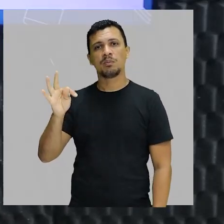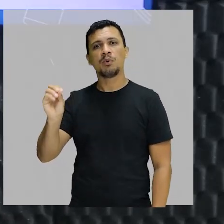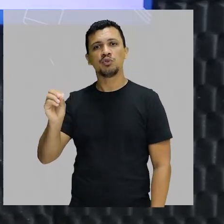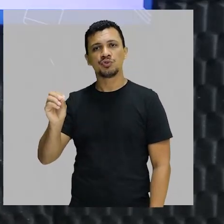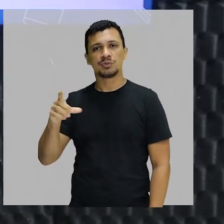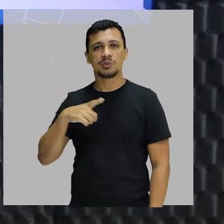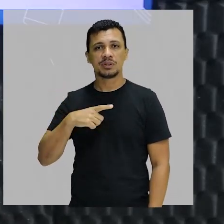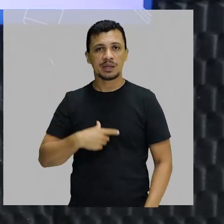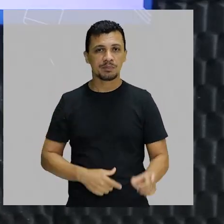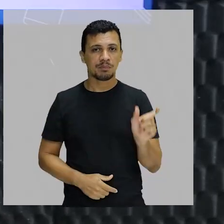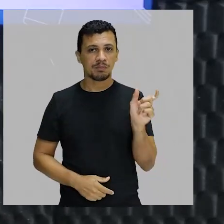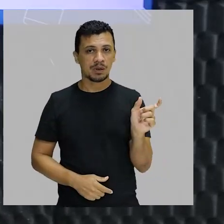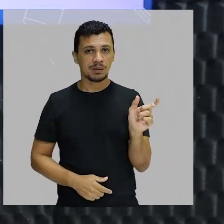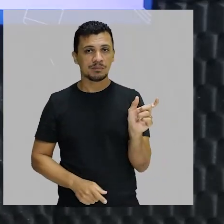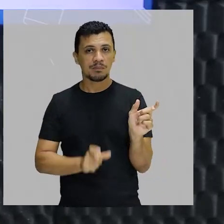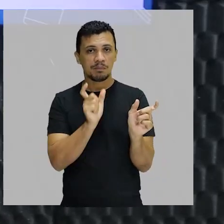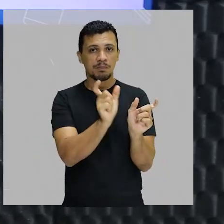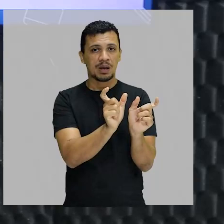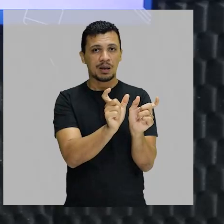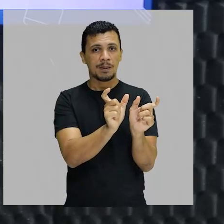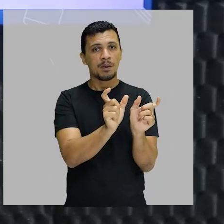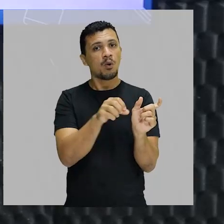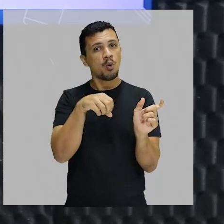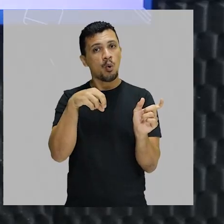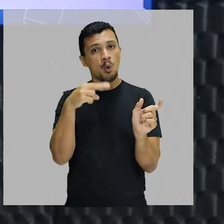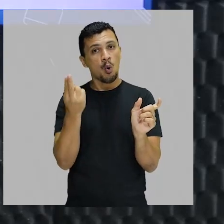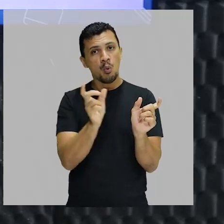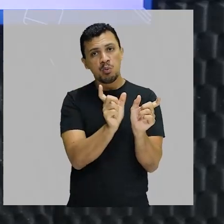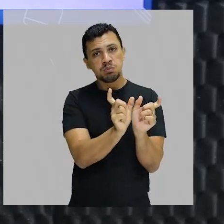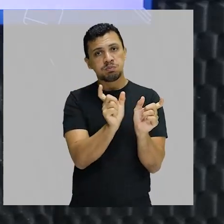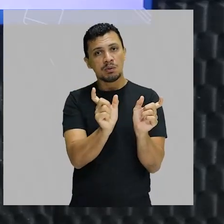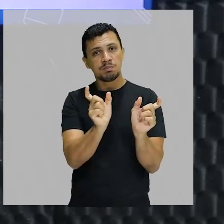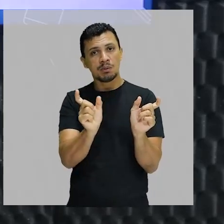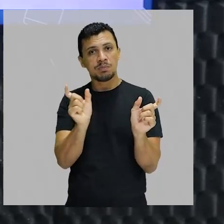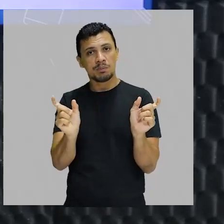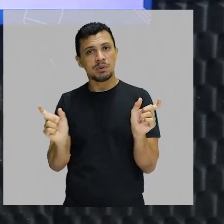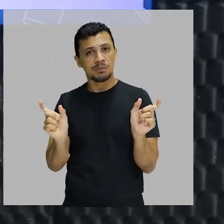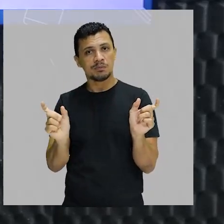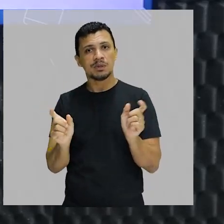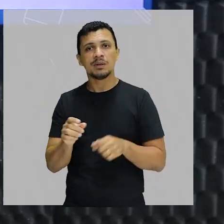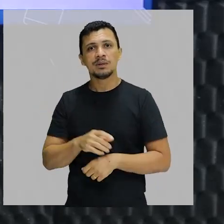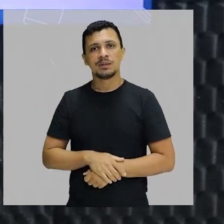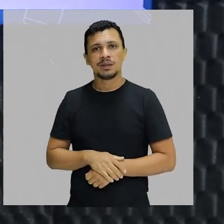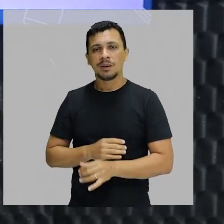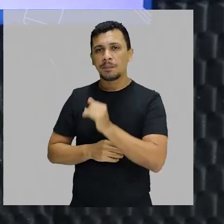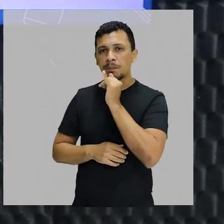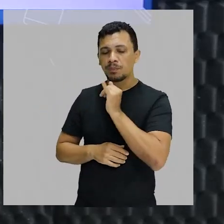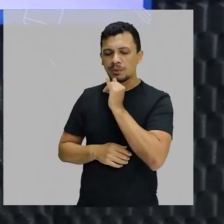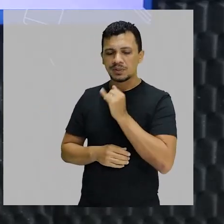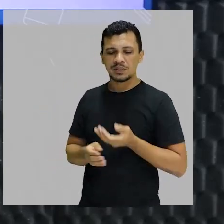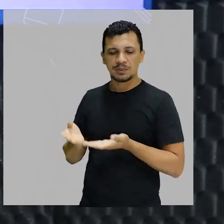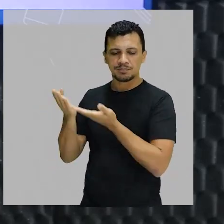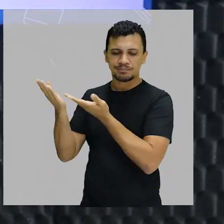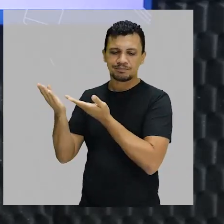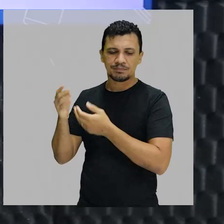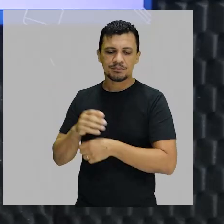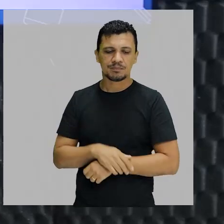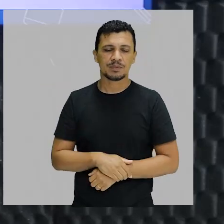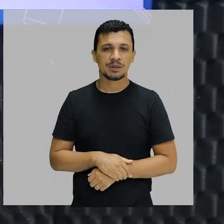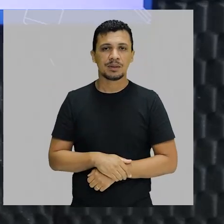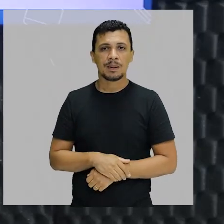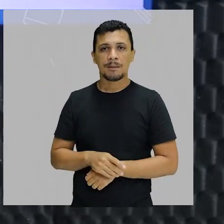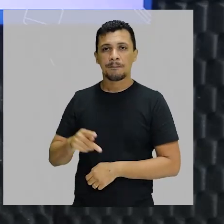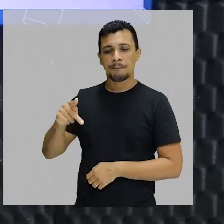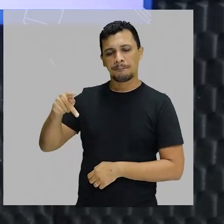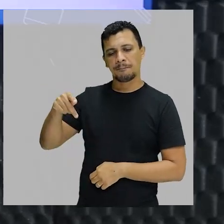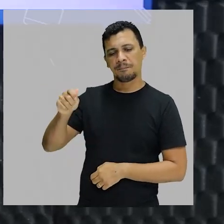tem dois termos ou mais, dois núcleos ou mais. E como exemplo eu trouxe para vocês, ele